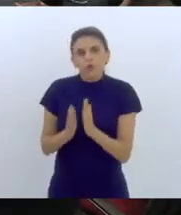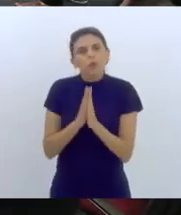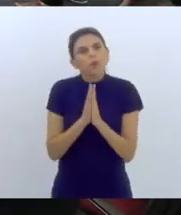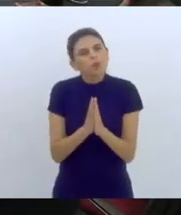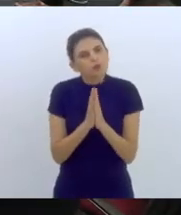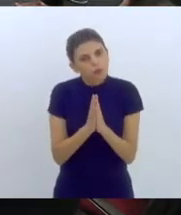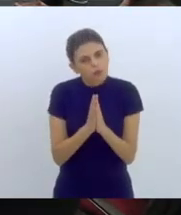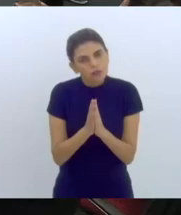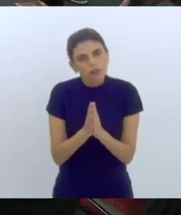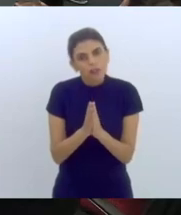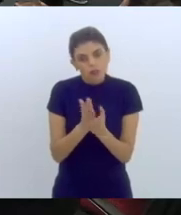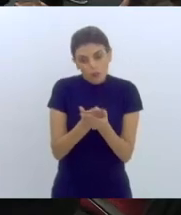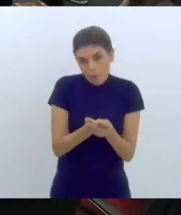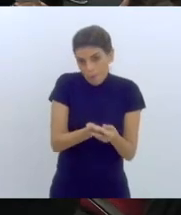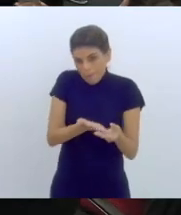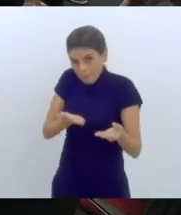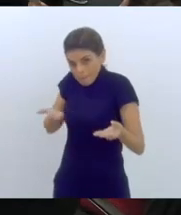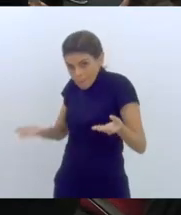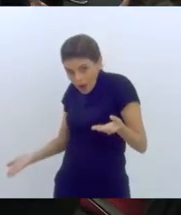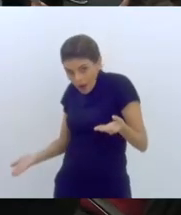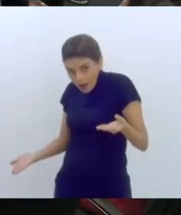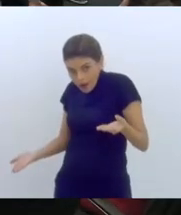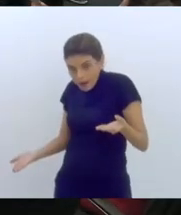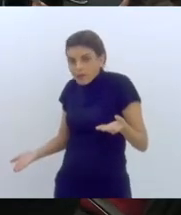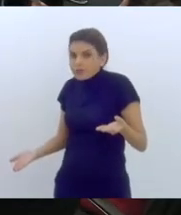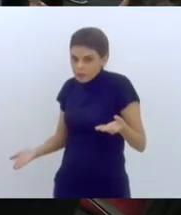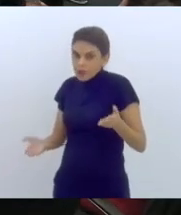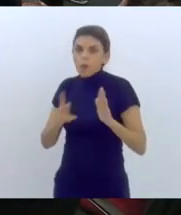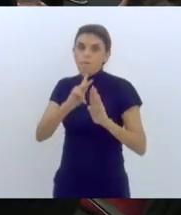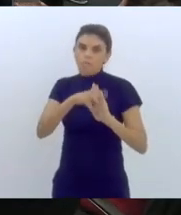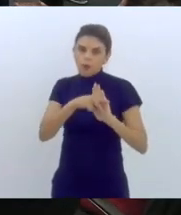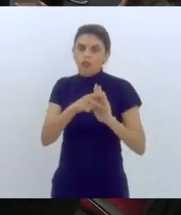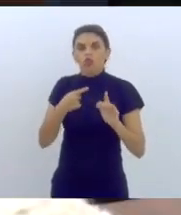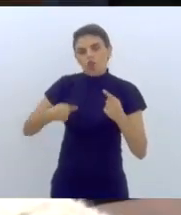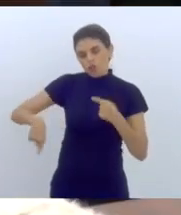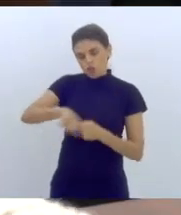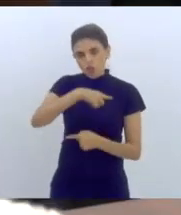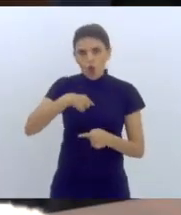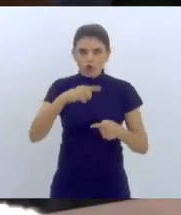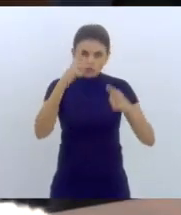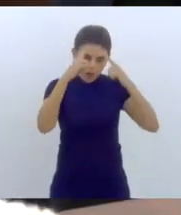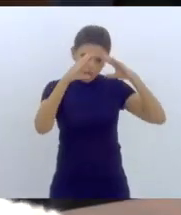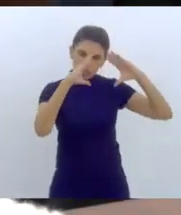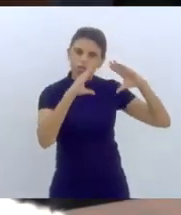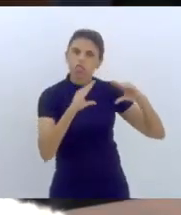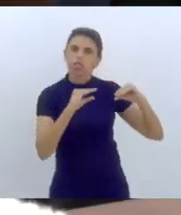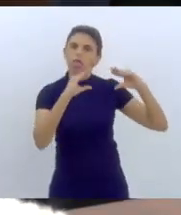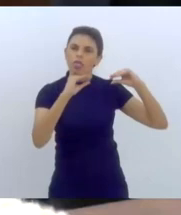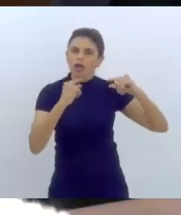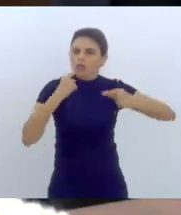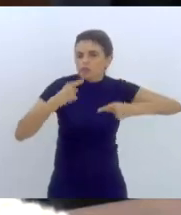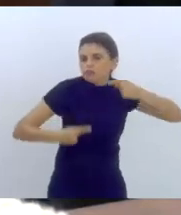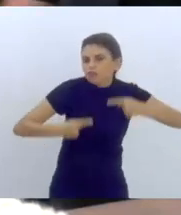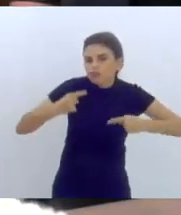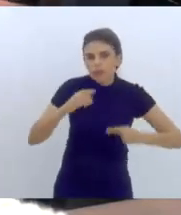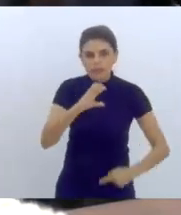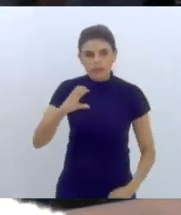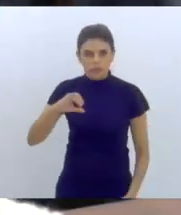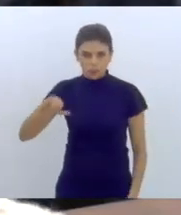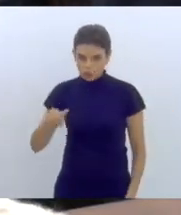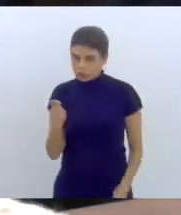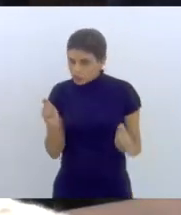que retire o projeto de pauta para que a gente possa amadurecer no debate na CCJ, se é